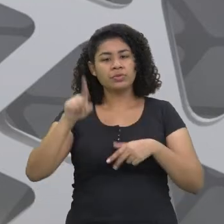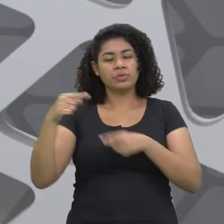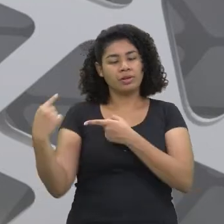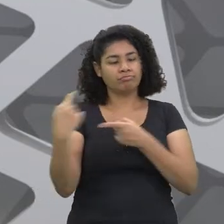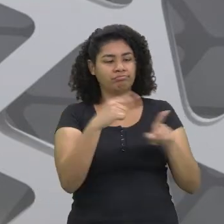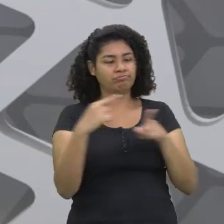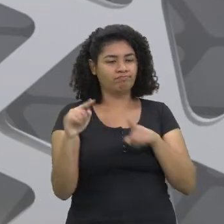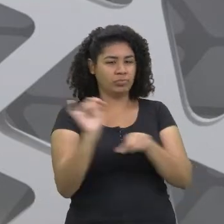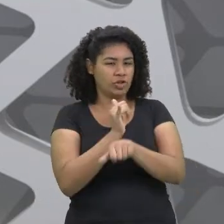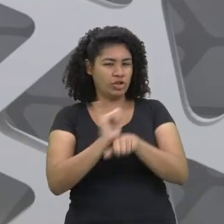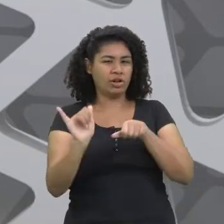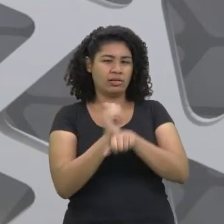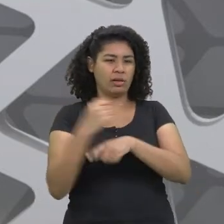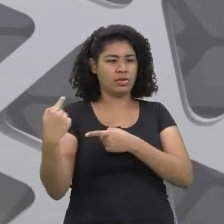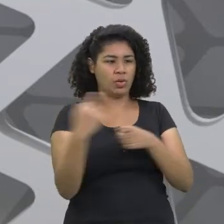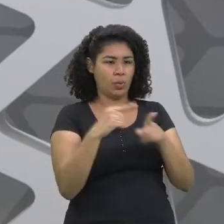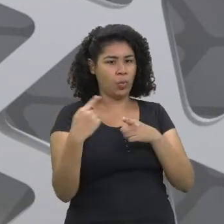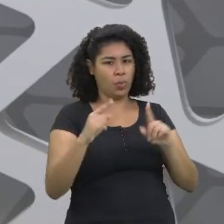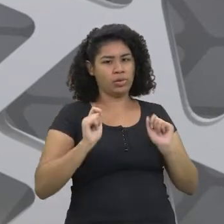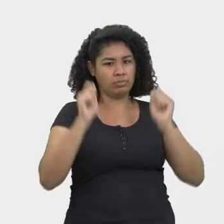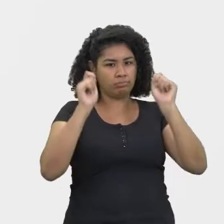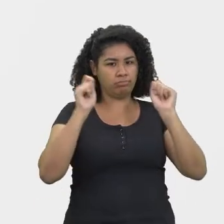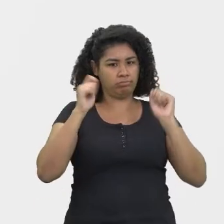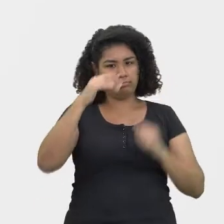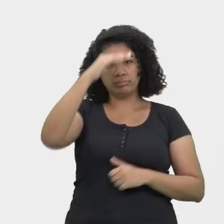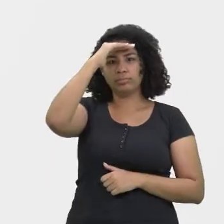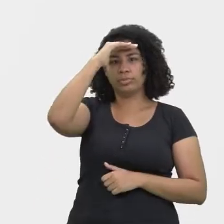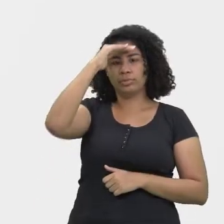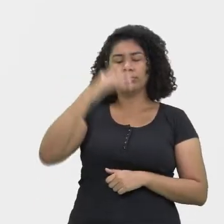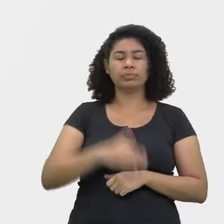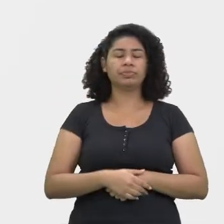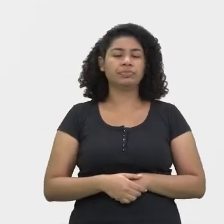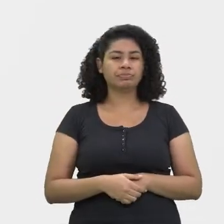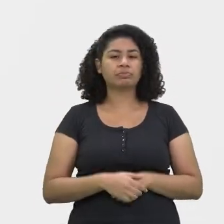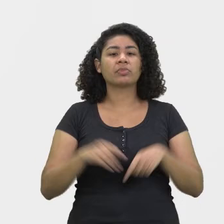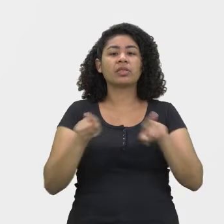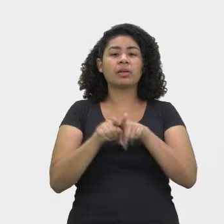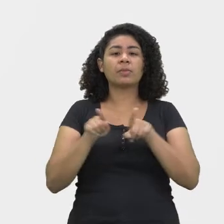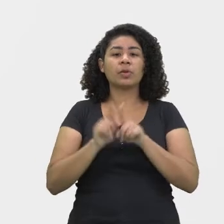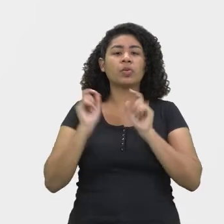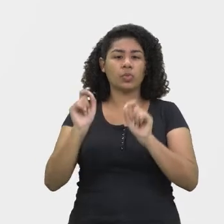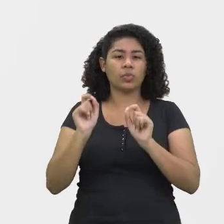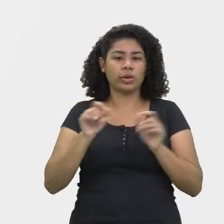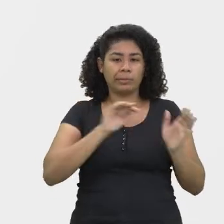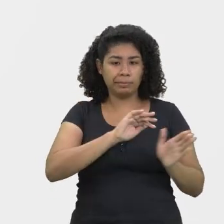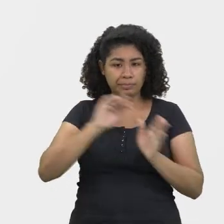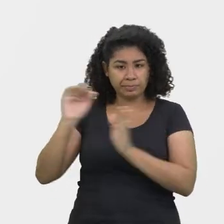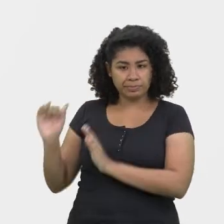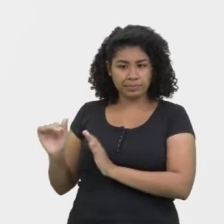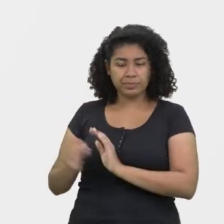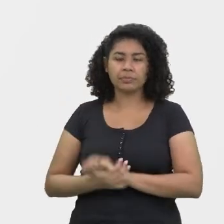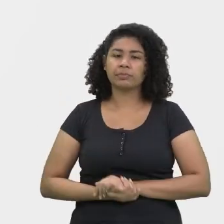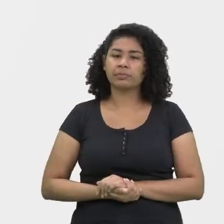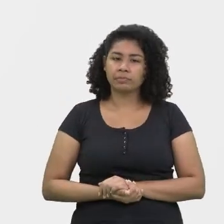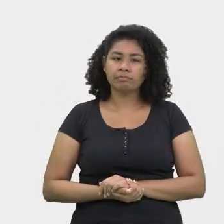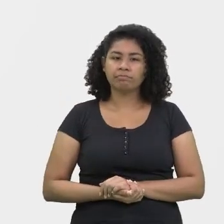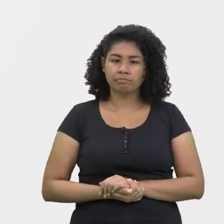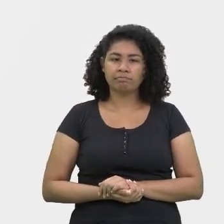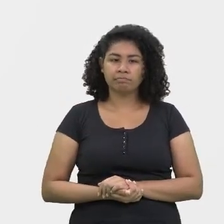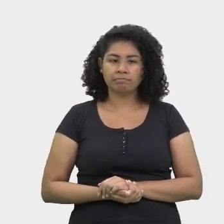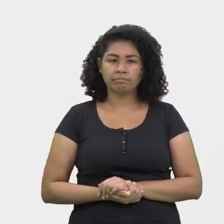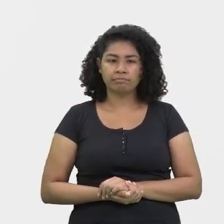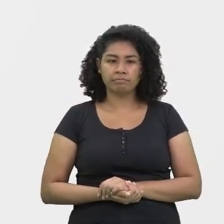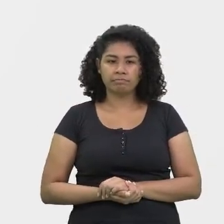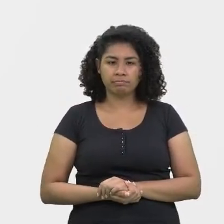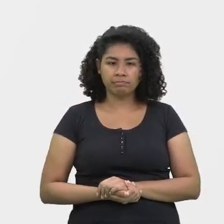protestantismo. Continuando o nosso texto. Nós temos aí também, né, A tradução da Bíblia para outros idiomas, entre